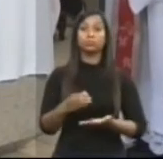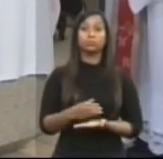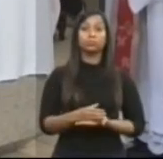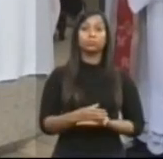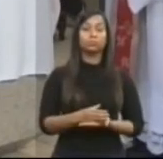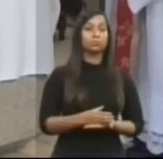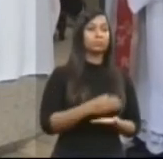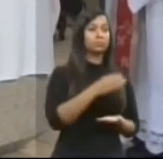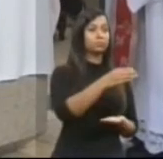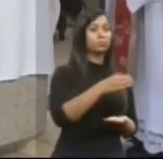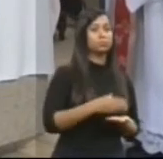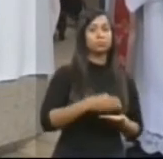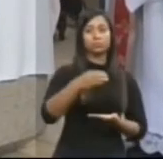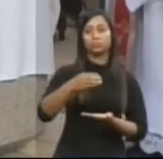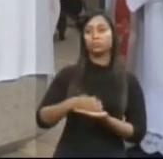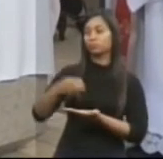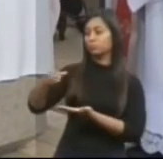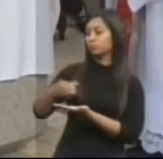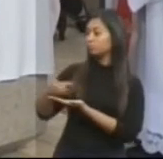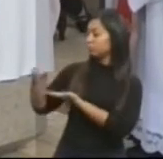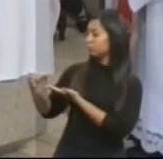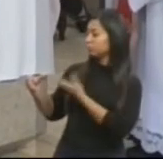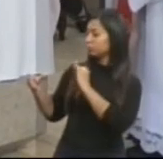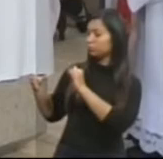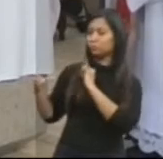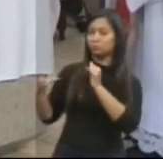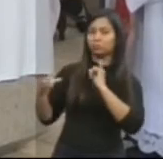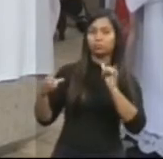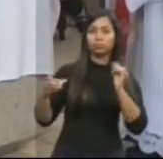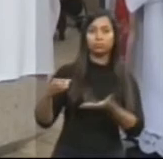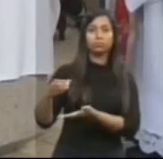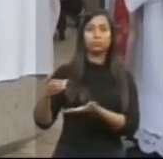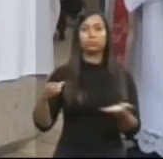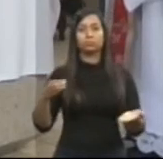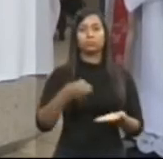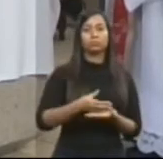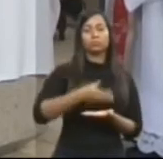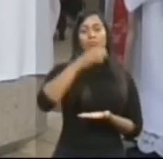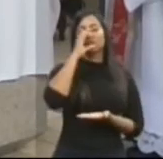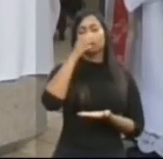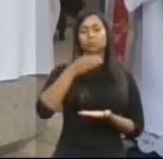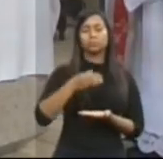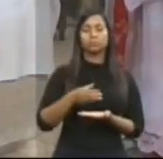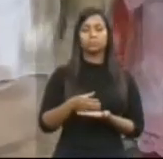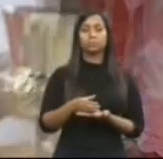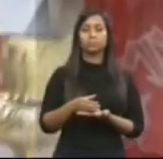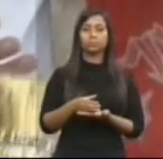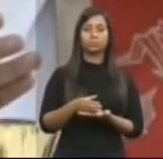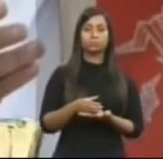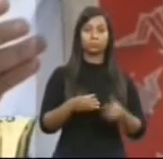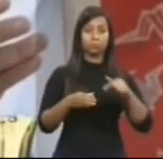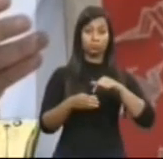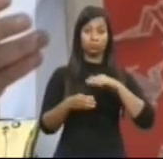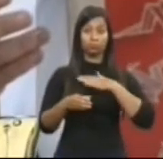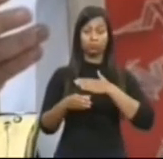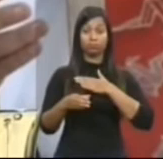graças novamente e o deu a seu discípulo, dizendo: tomai todos e